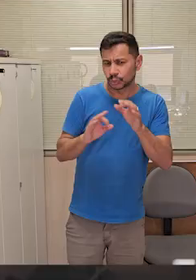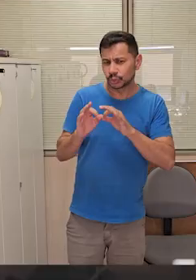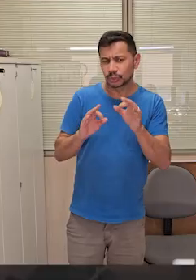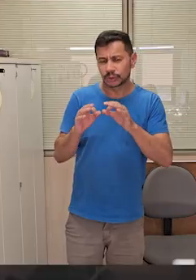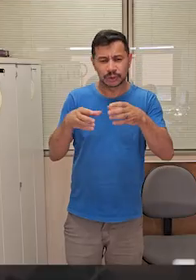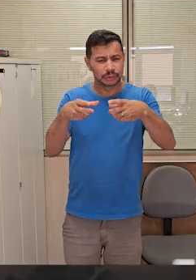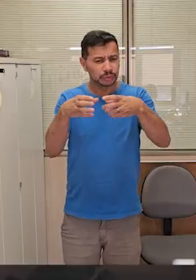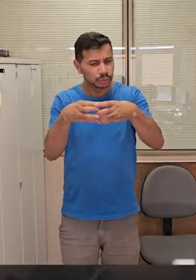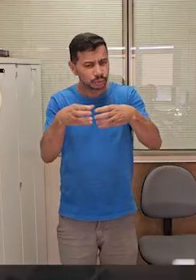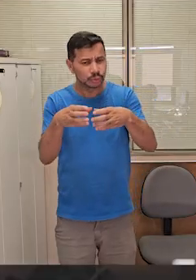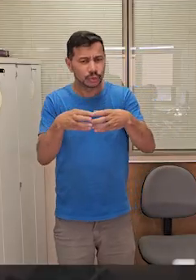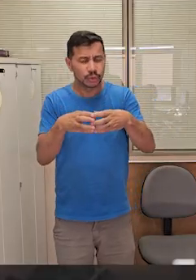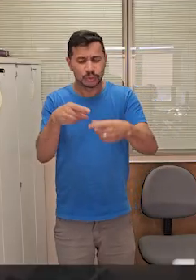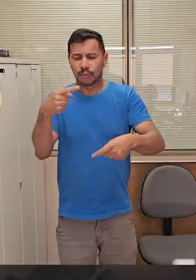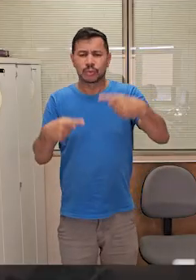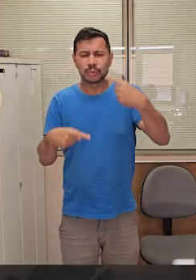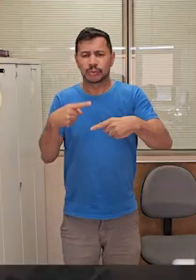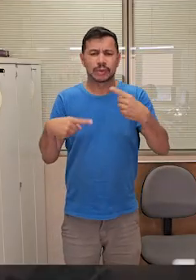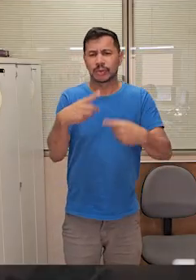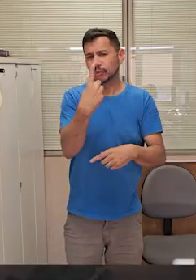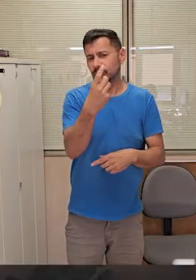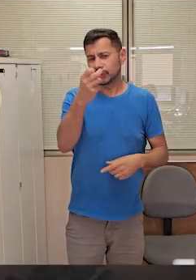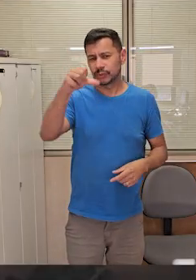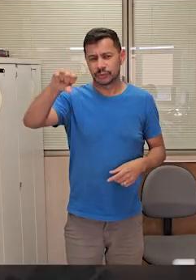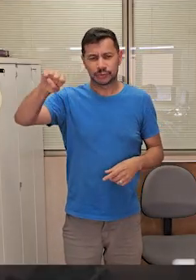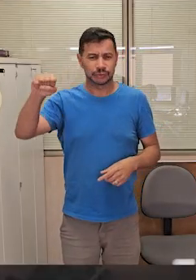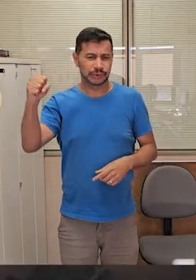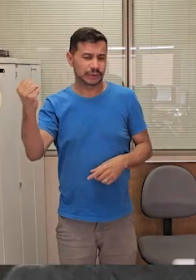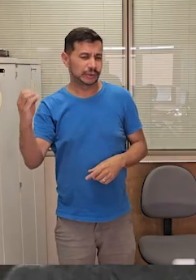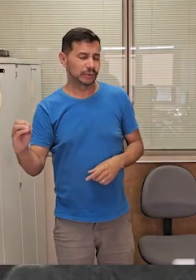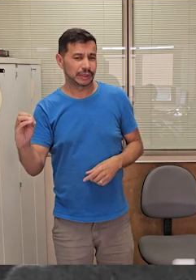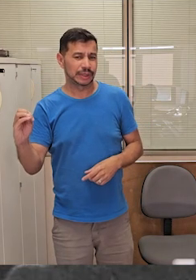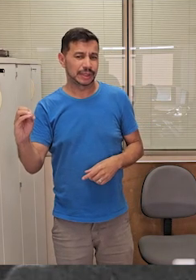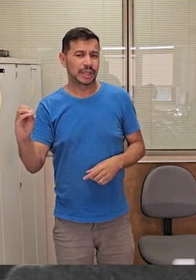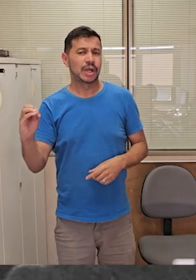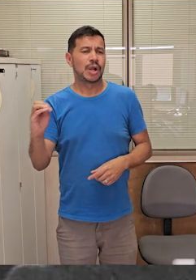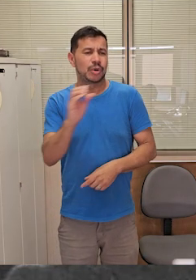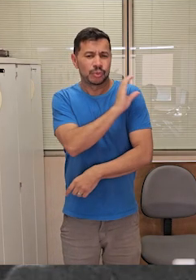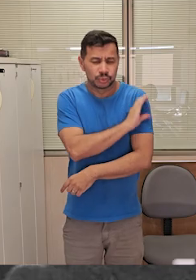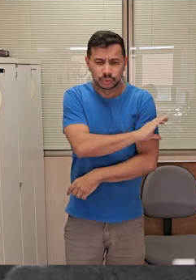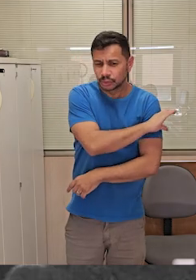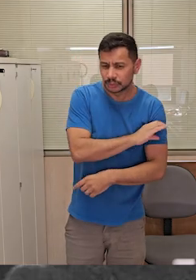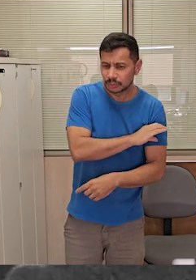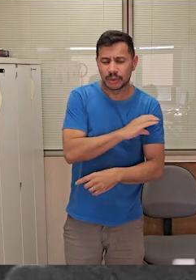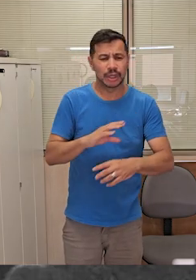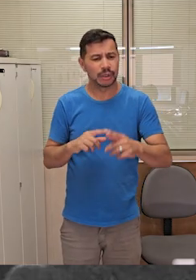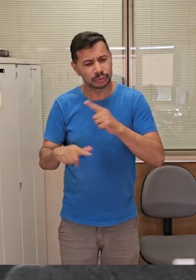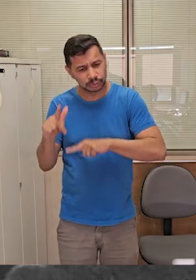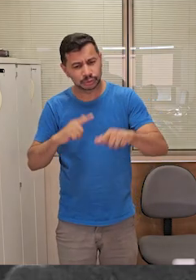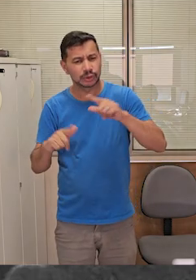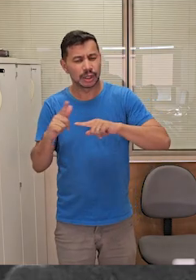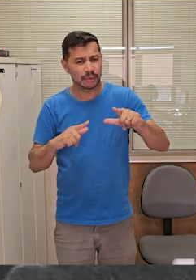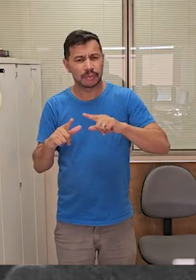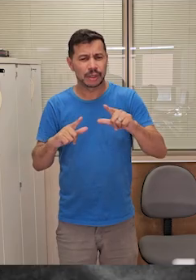o Toschi, criamos os ciclos de debates no ano de 1980, ciclos de debates com cipeiros,